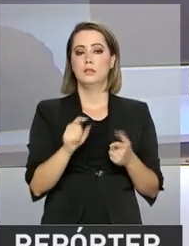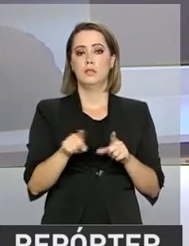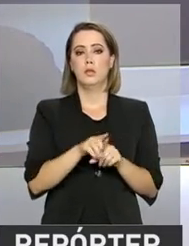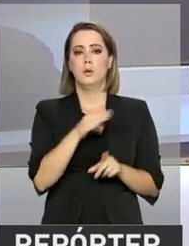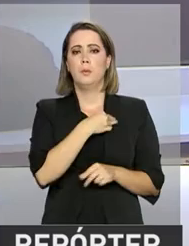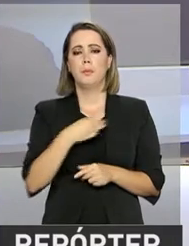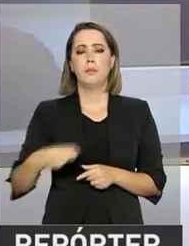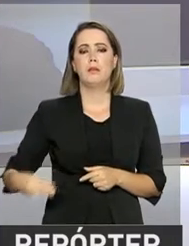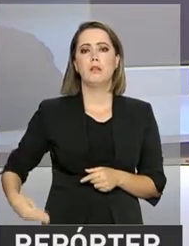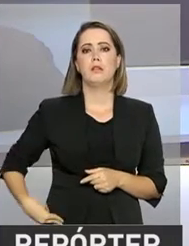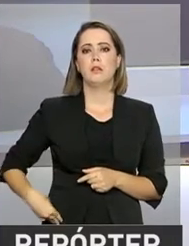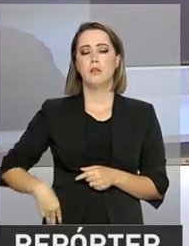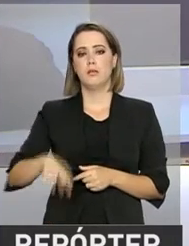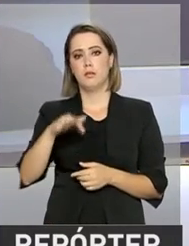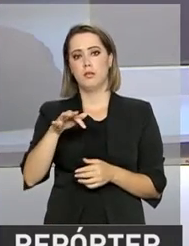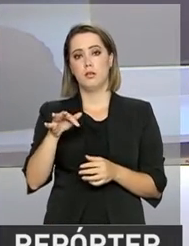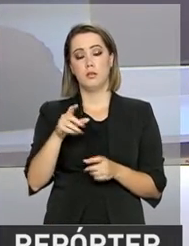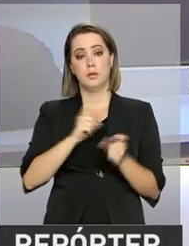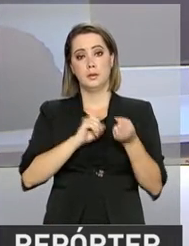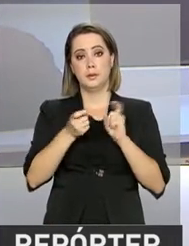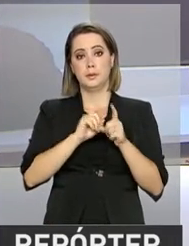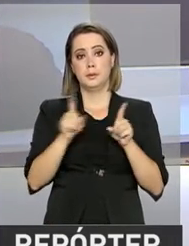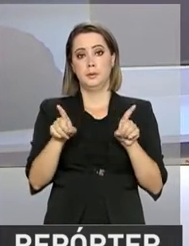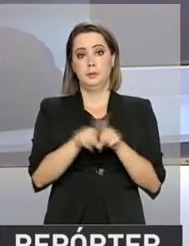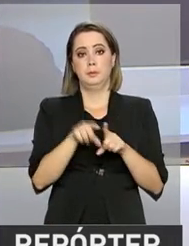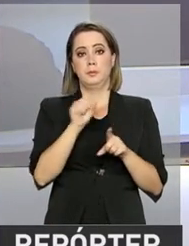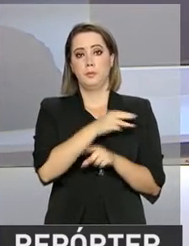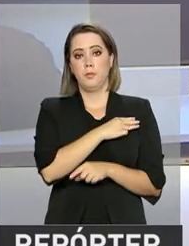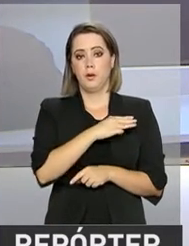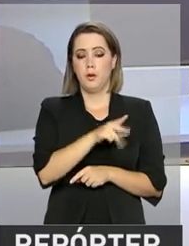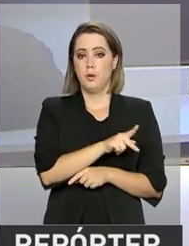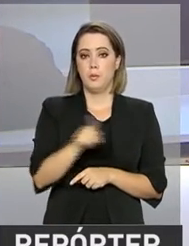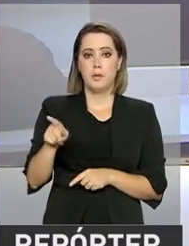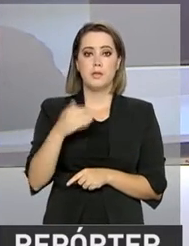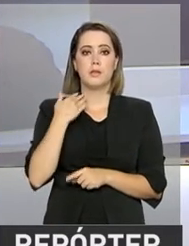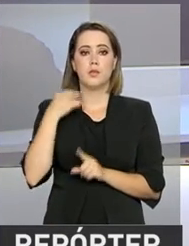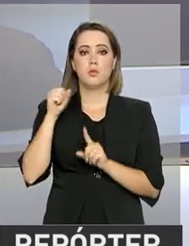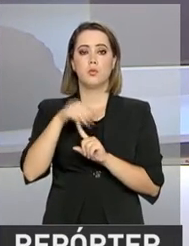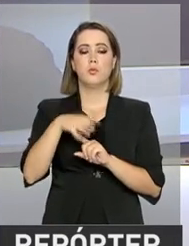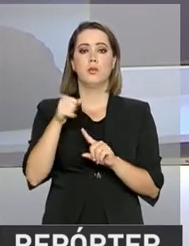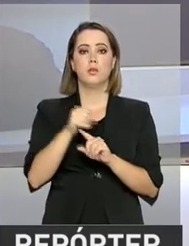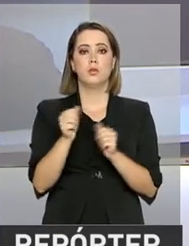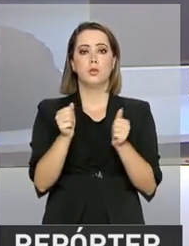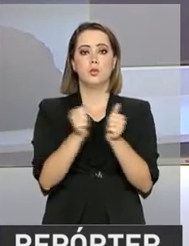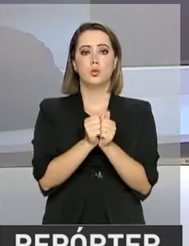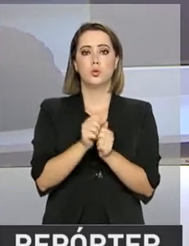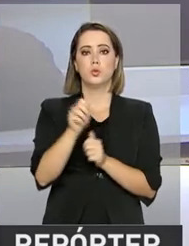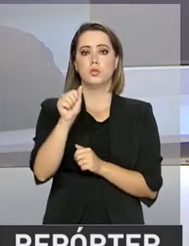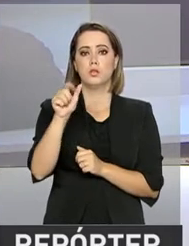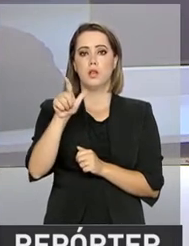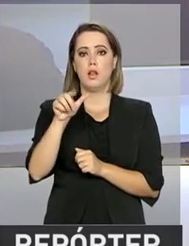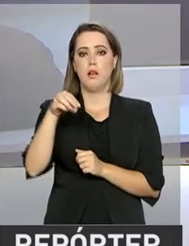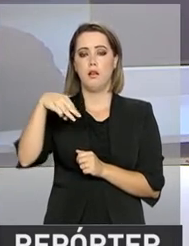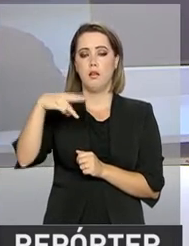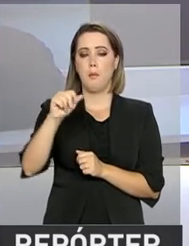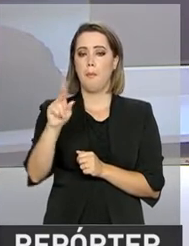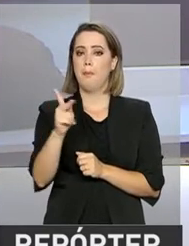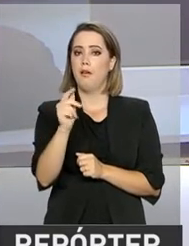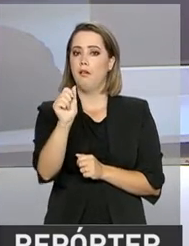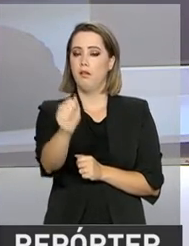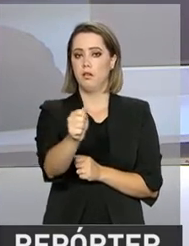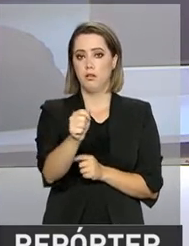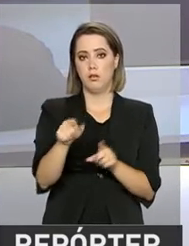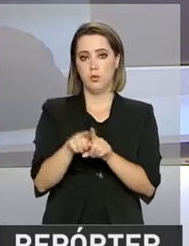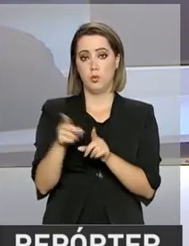fazenda e henrique meirelles e o presidente do banco central ilan goldfajn estão na alemanha onde participam da reunião do g20